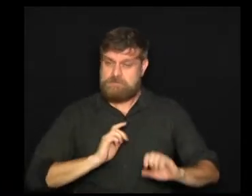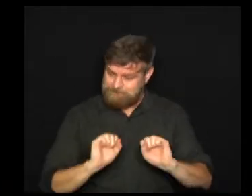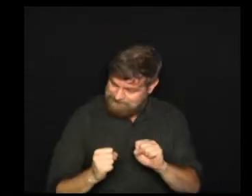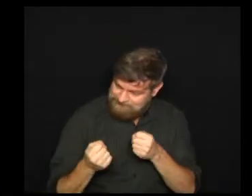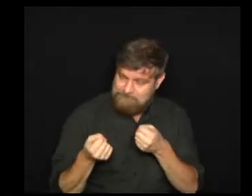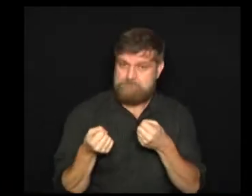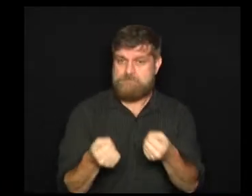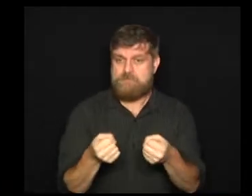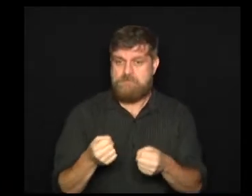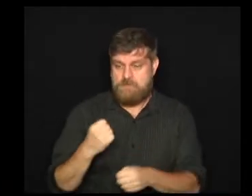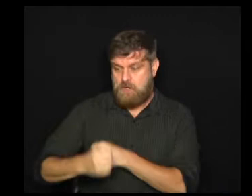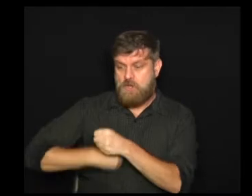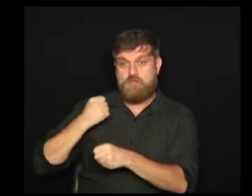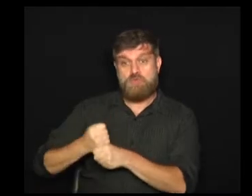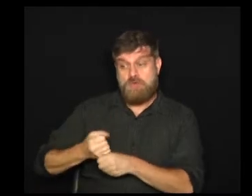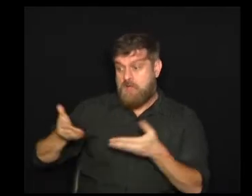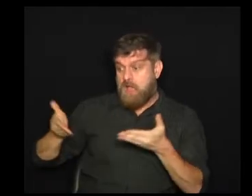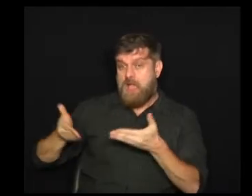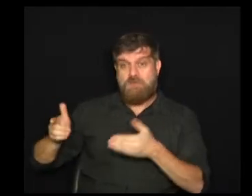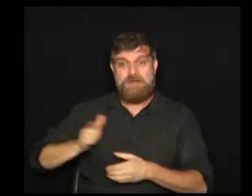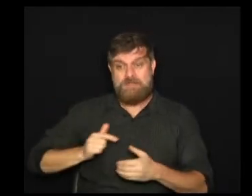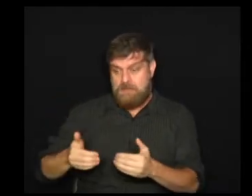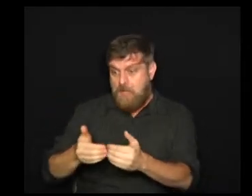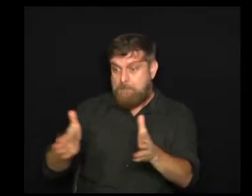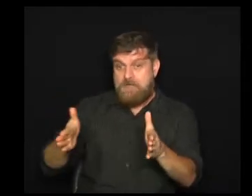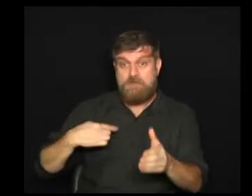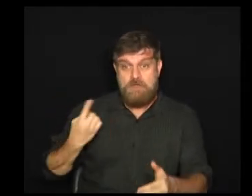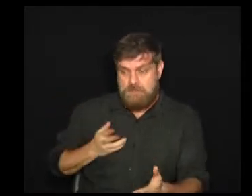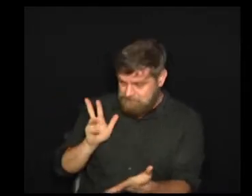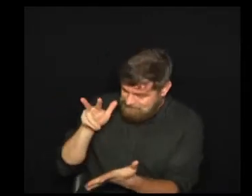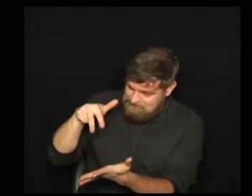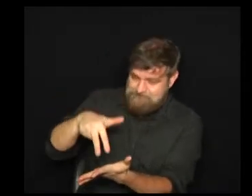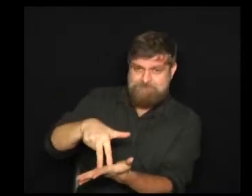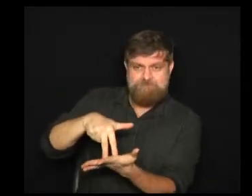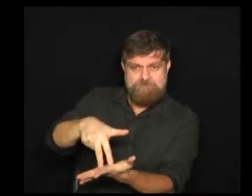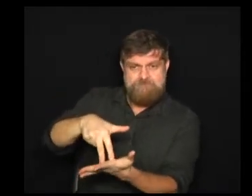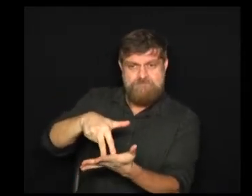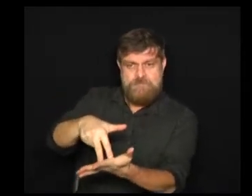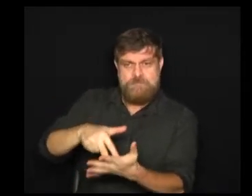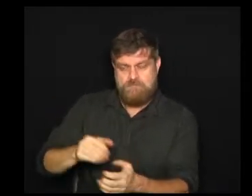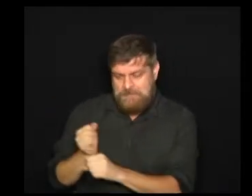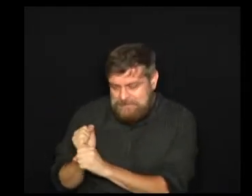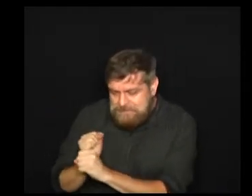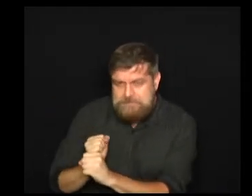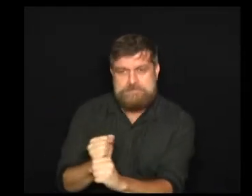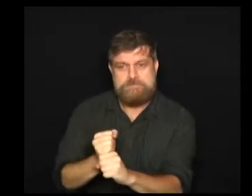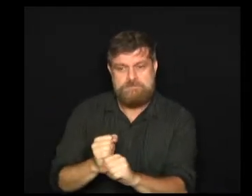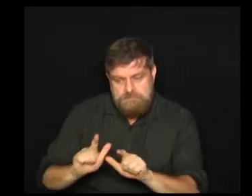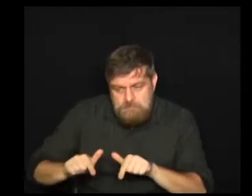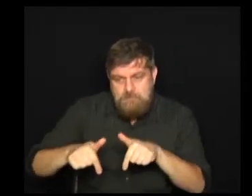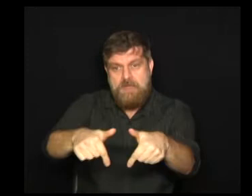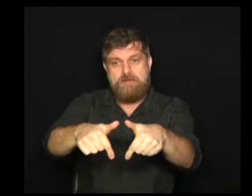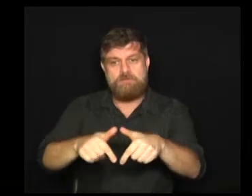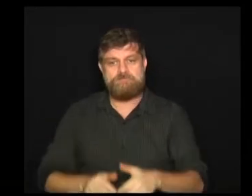esse ano. Começamos a ter uma abertura maior para fazer com maior intensidade esse ano, e vamos continuar fazendo, né?